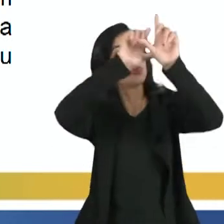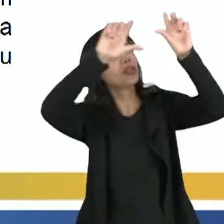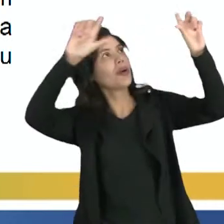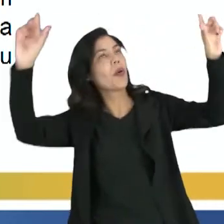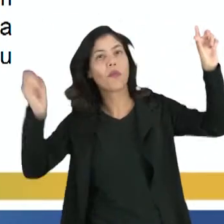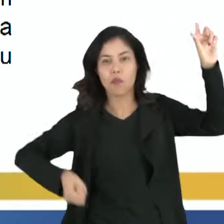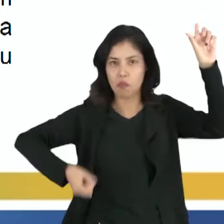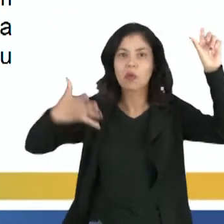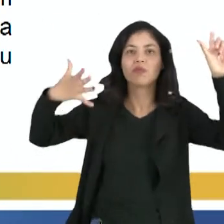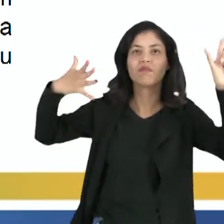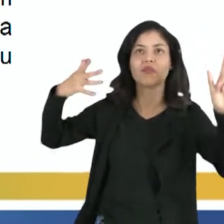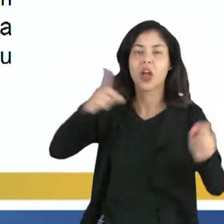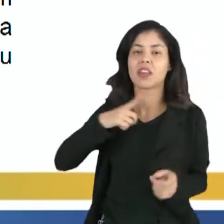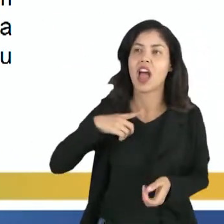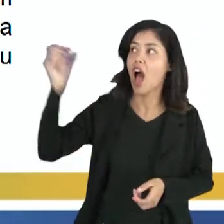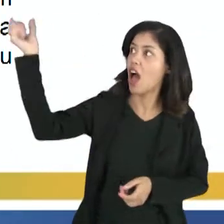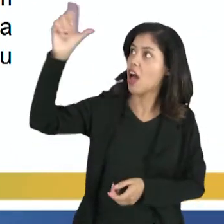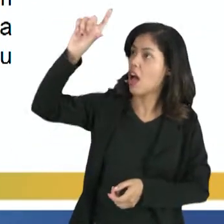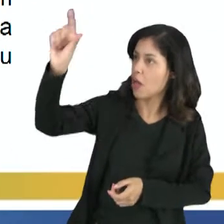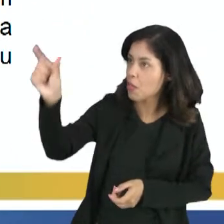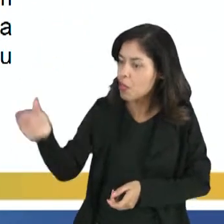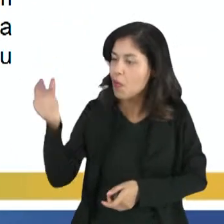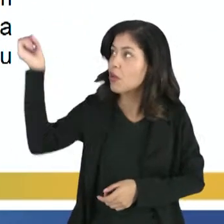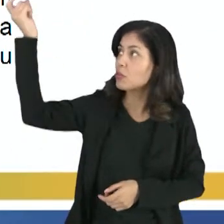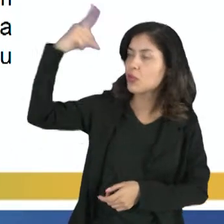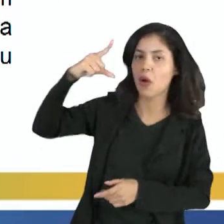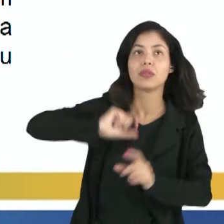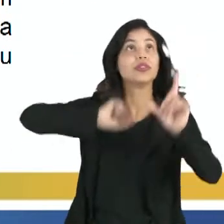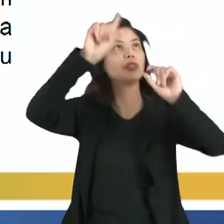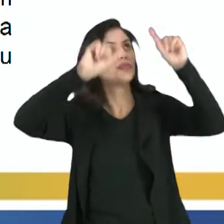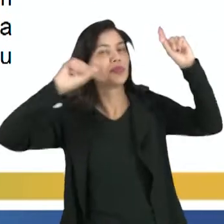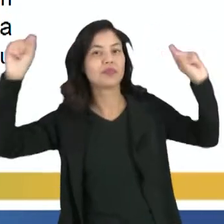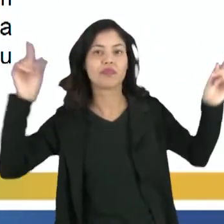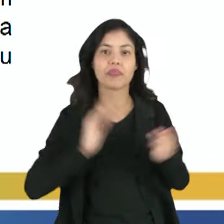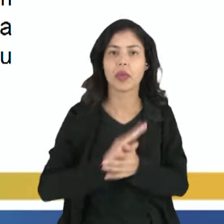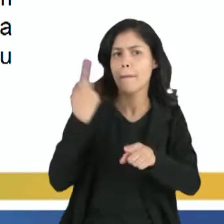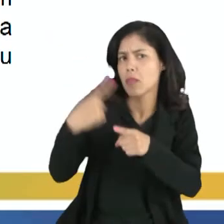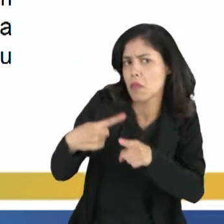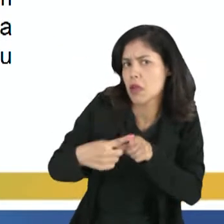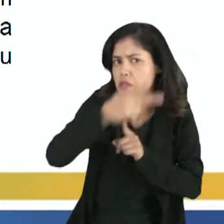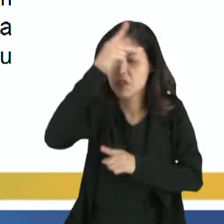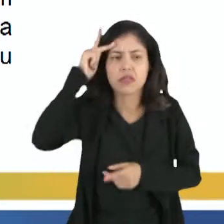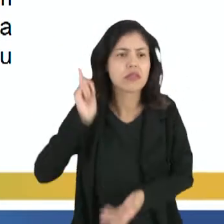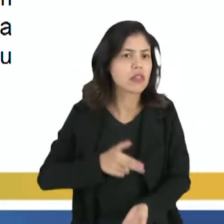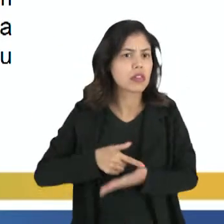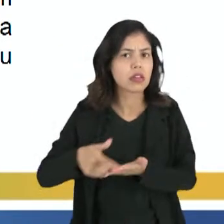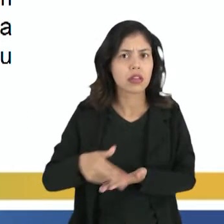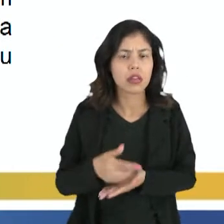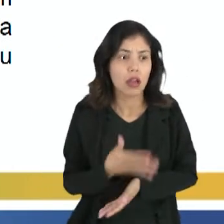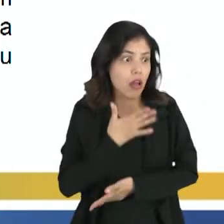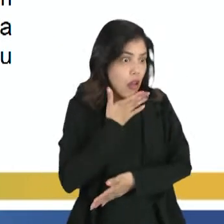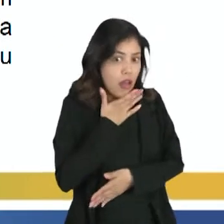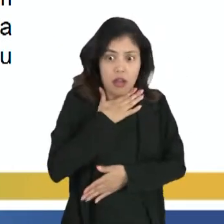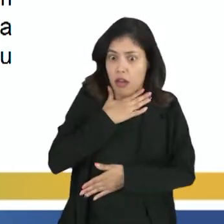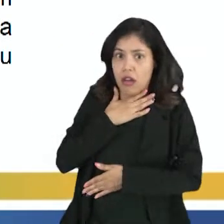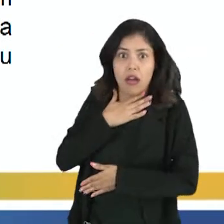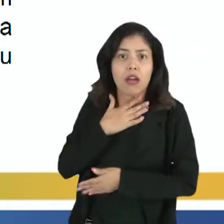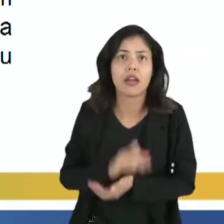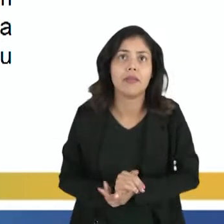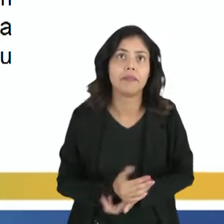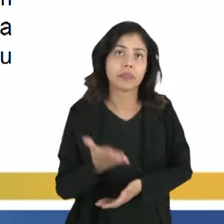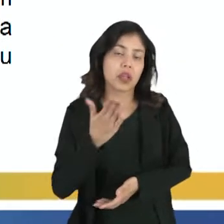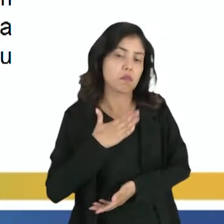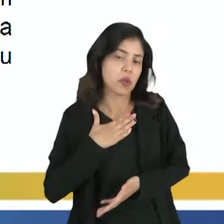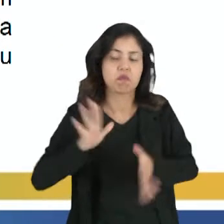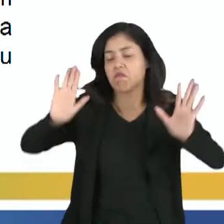céu, como há a lua, sol, estrelas. Por que as pessoas andavam tão apavoradas? A